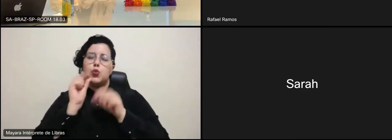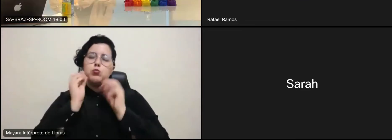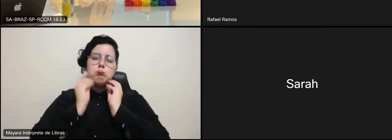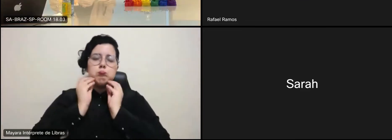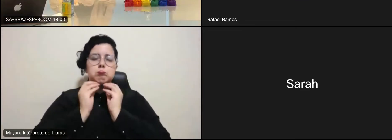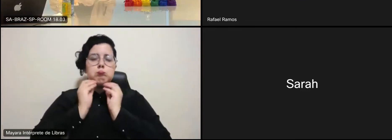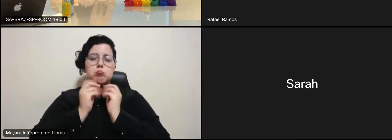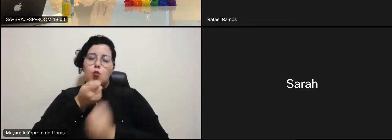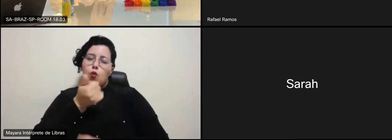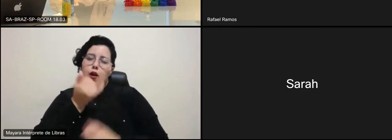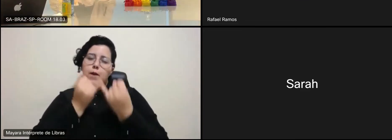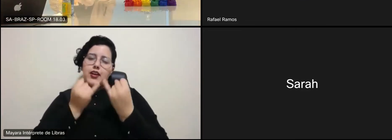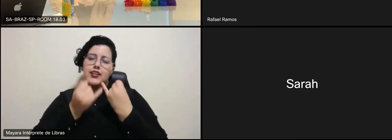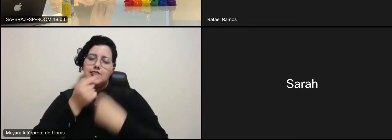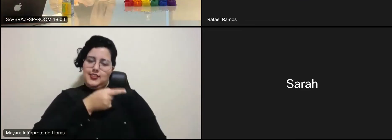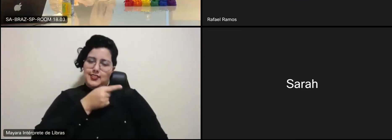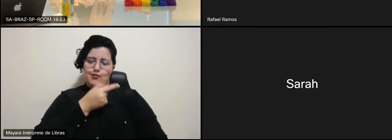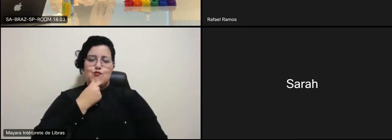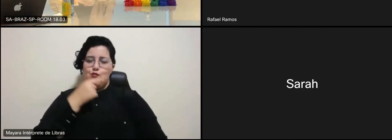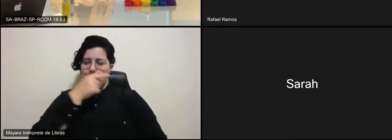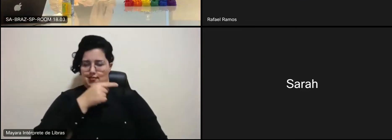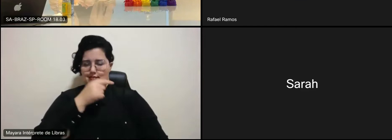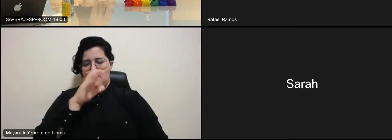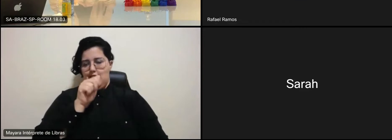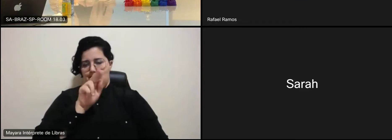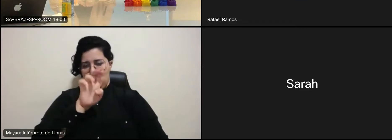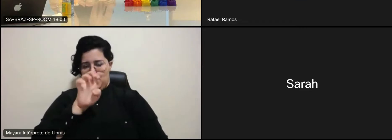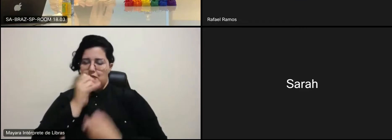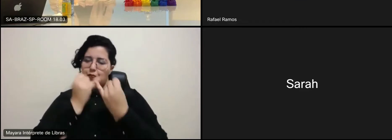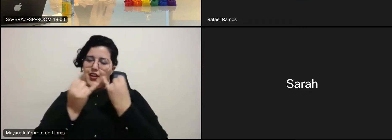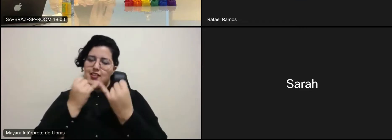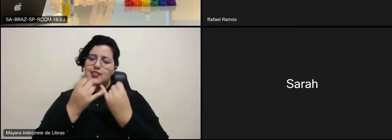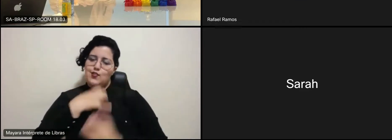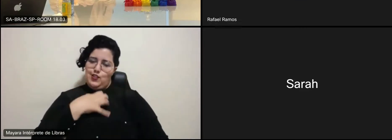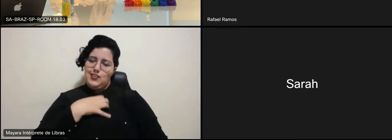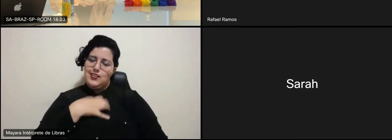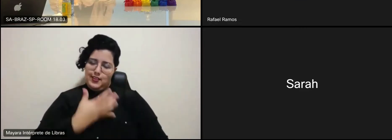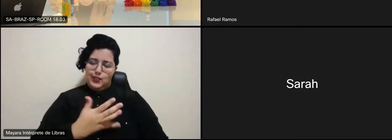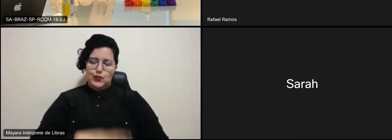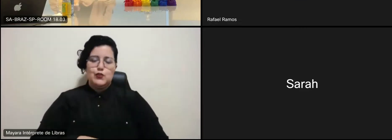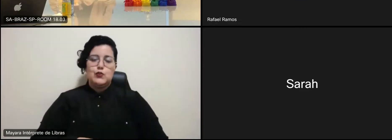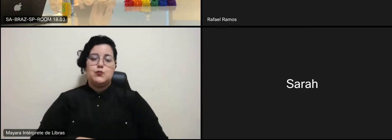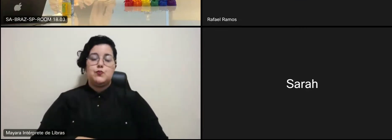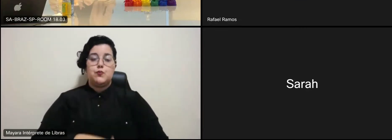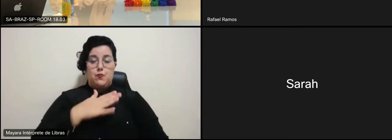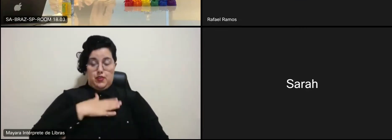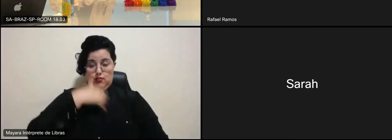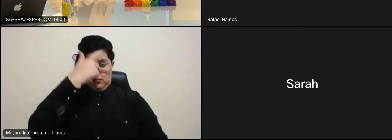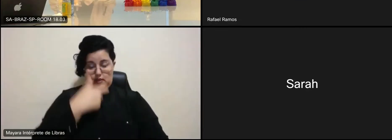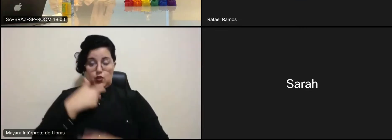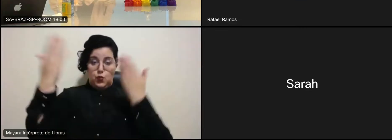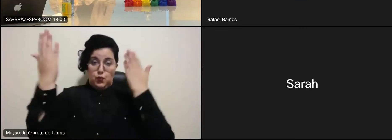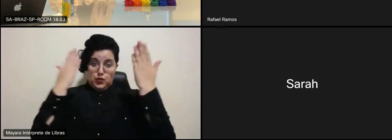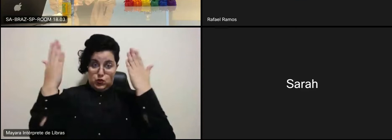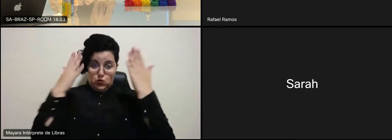Sou quase parecido aí com o Cauê. As nossas descrições aí são parecidas. Eu sou psicólogo clínico. Tenho uma